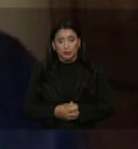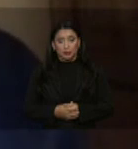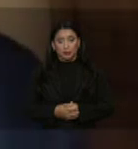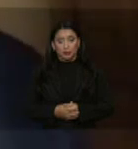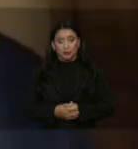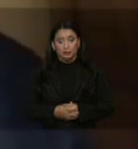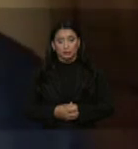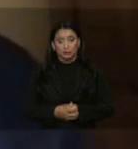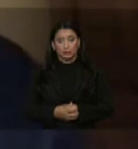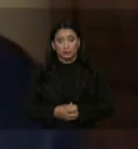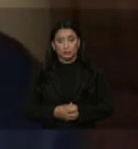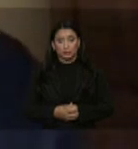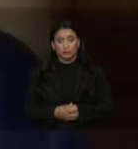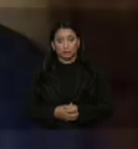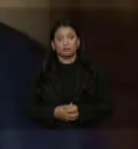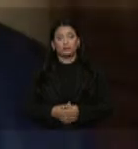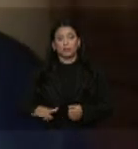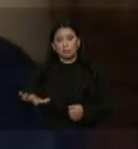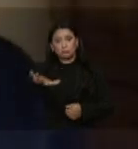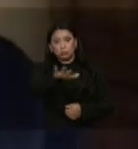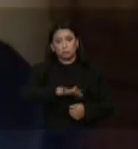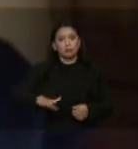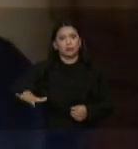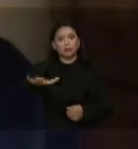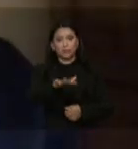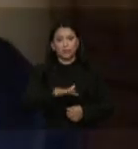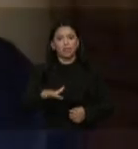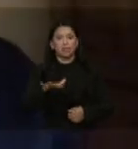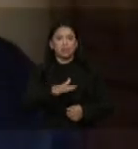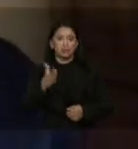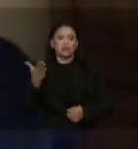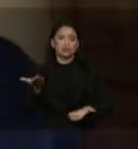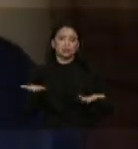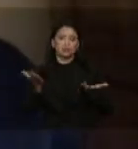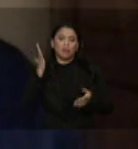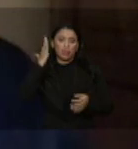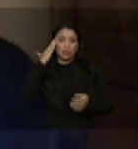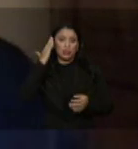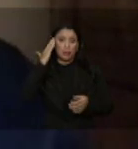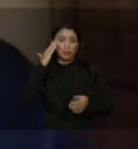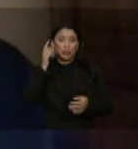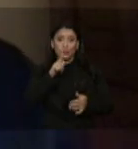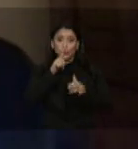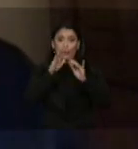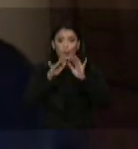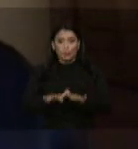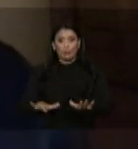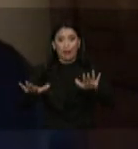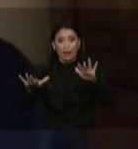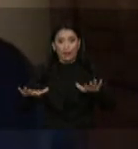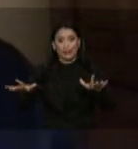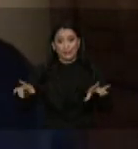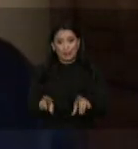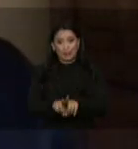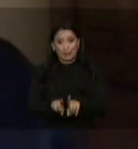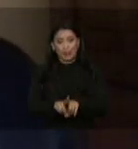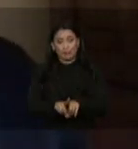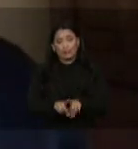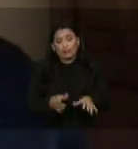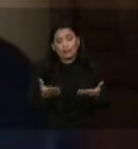espaço adento não é que abrange inclusive segundo nós sabemos hoje o próprio mar territorial mas aí senhor presidente